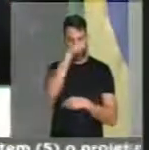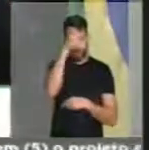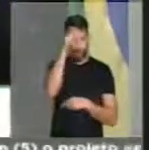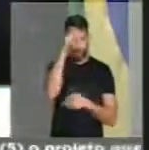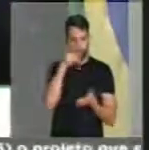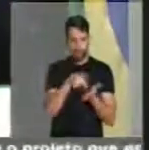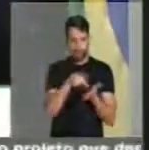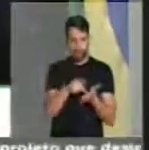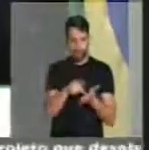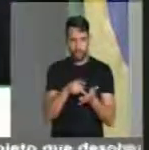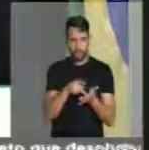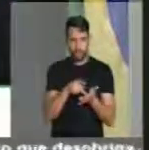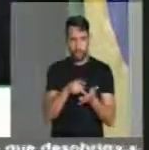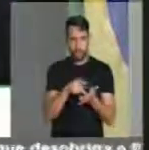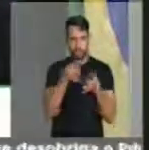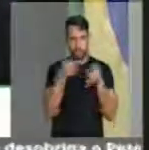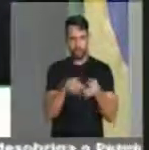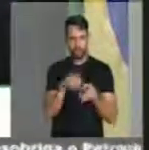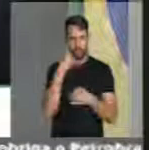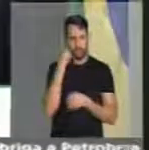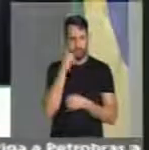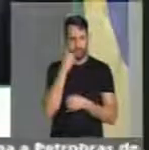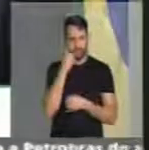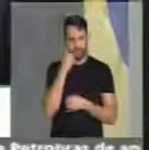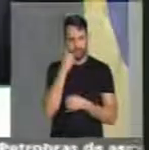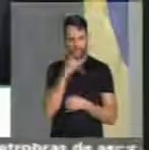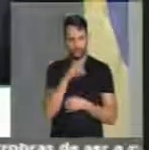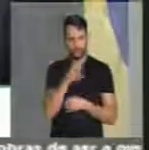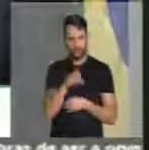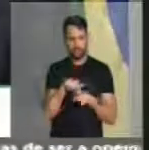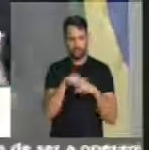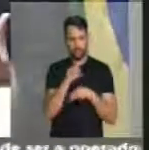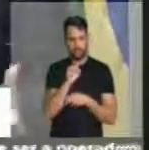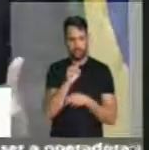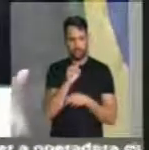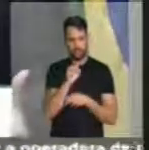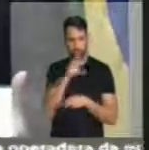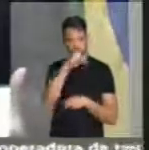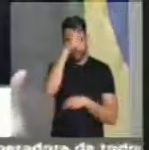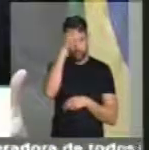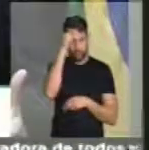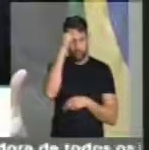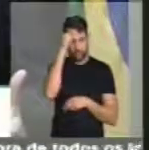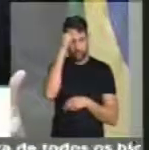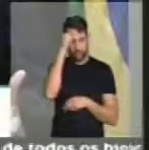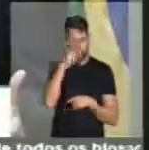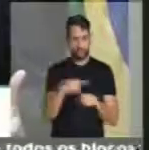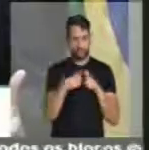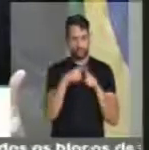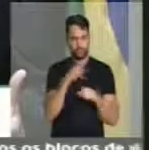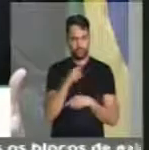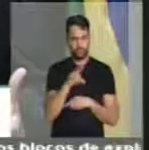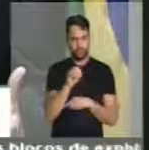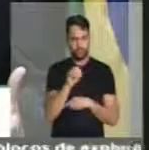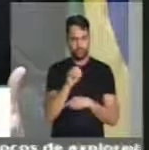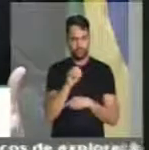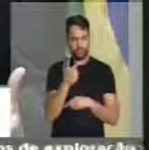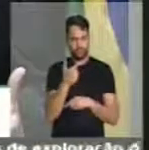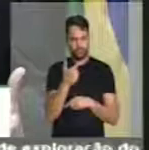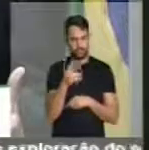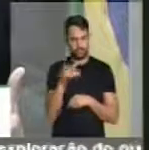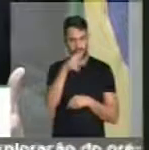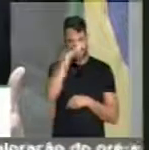É verdade? Exatamente, deputado Heráclito. Apenas 8. 8 prefeitos. E disputa o segundo turno em